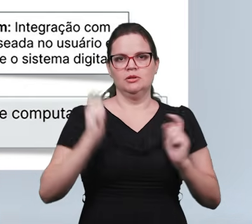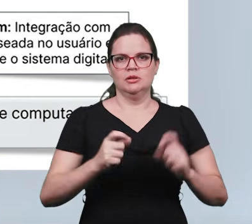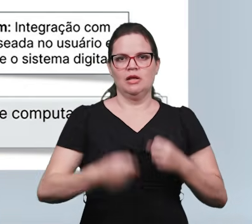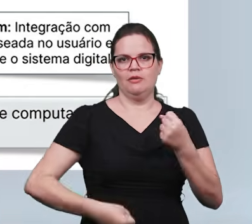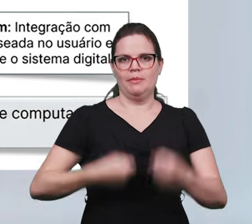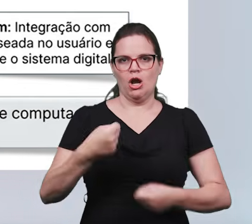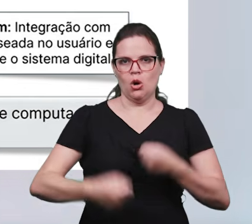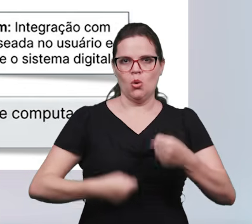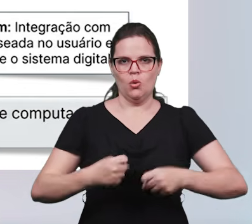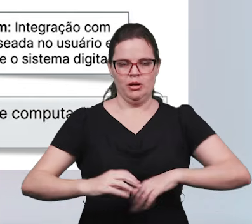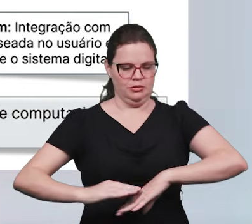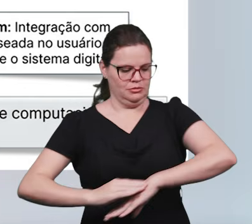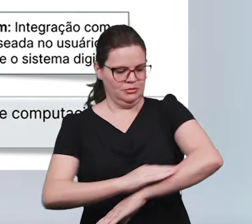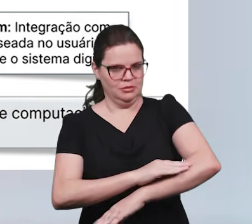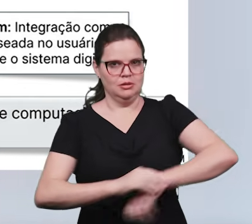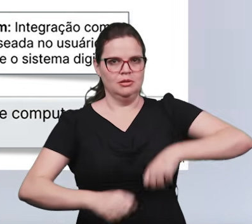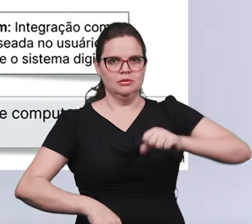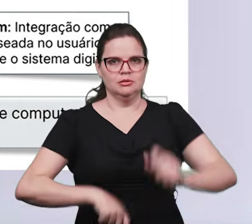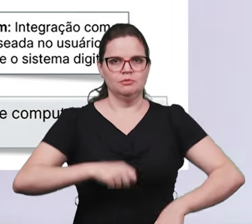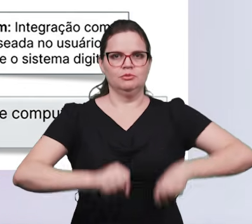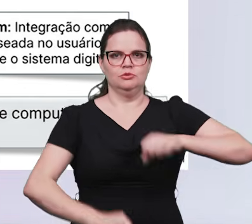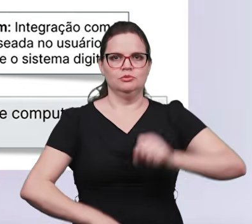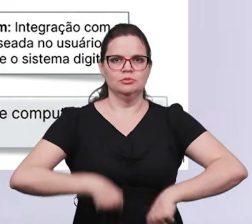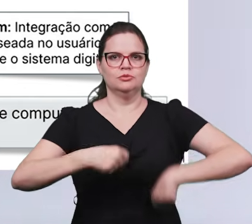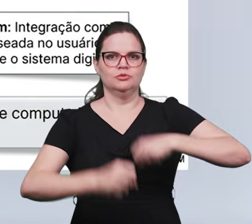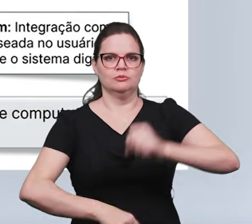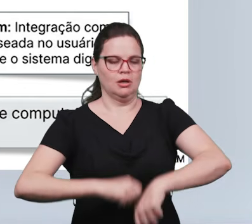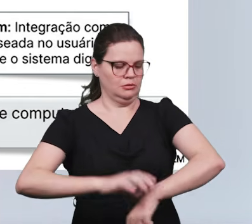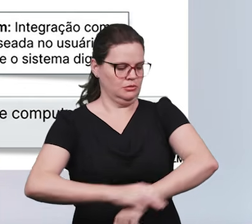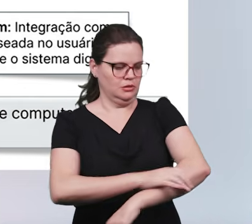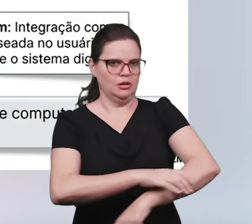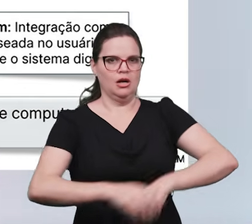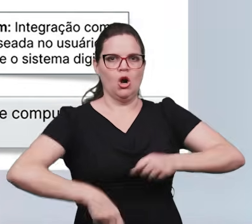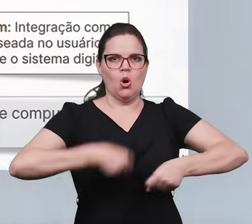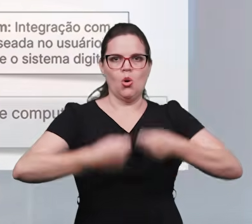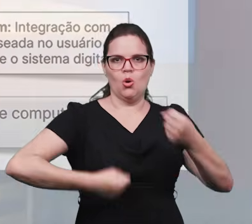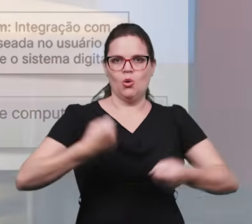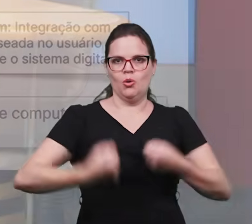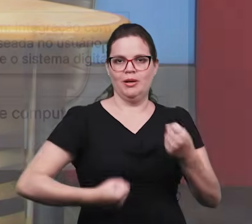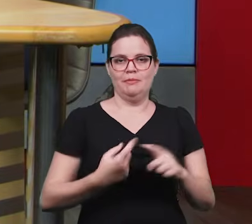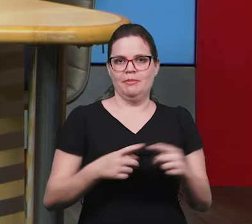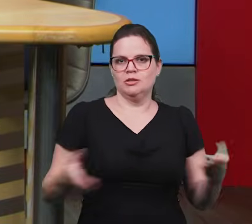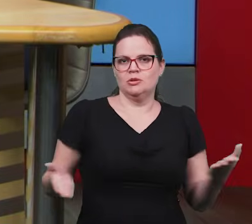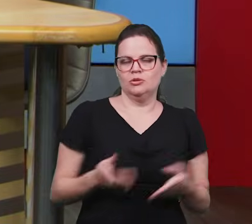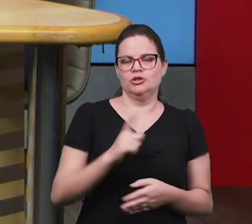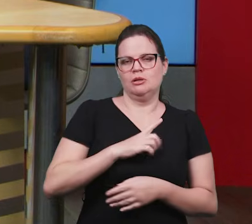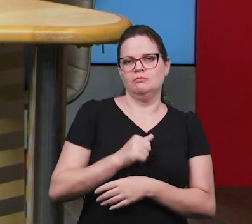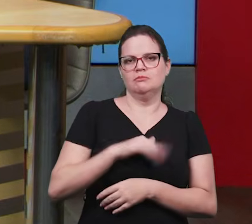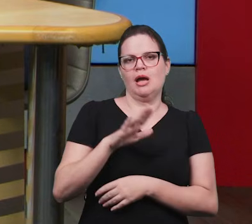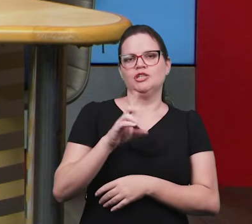tem até atletas que fazem isso, mas é tudo bem mecânico. Hoje a gente já tem próteses mais digitais, mais